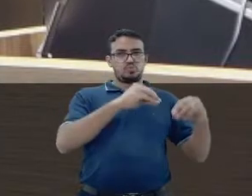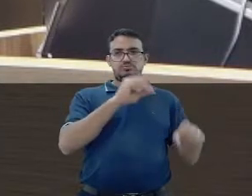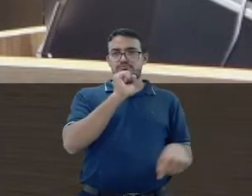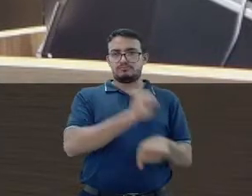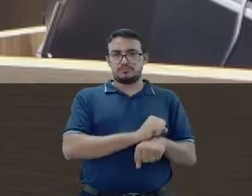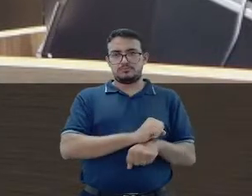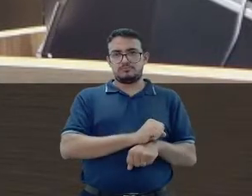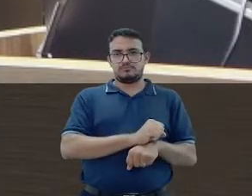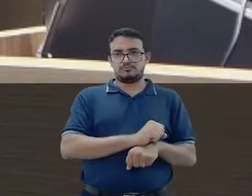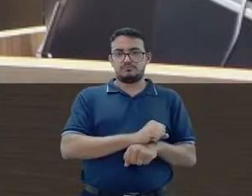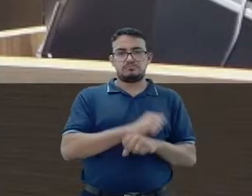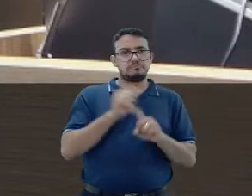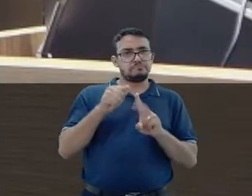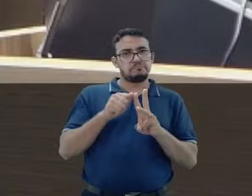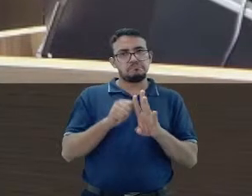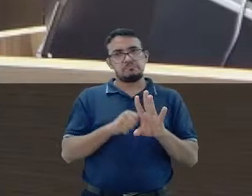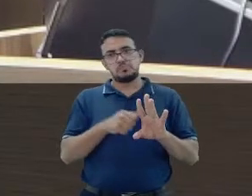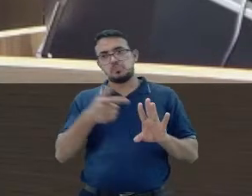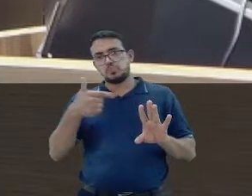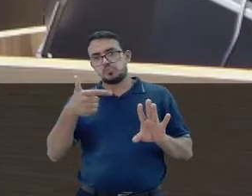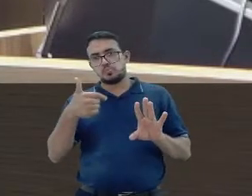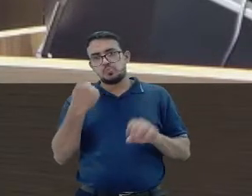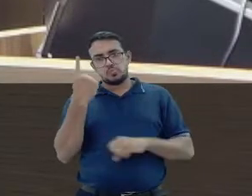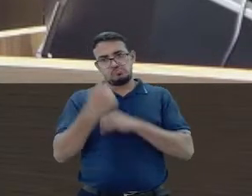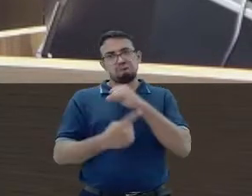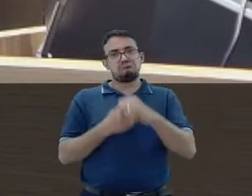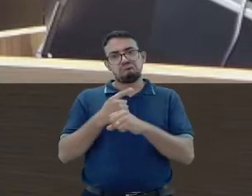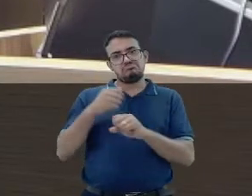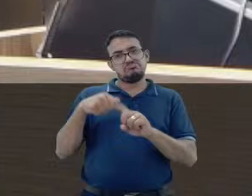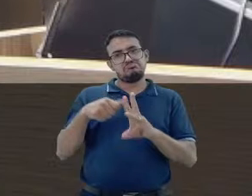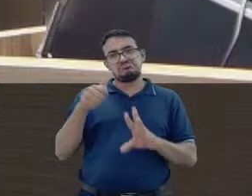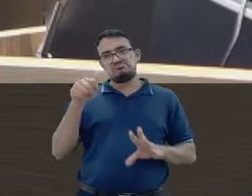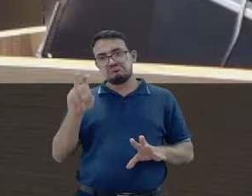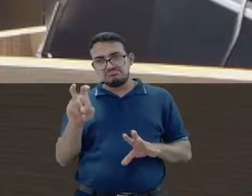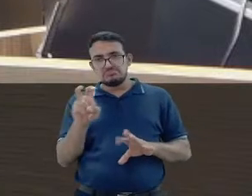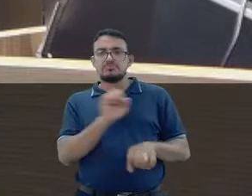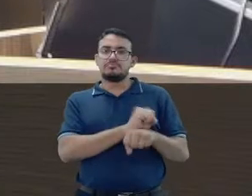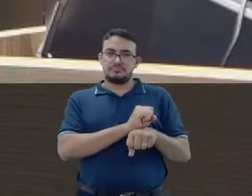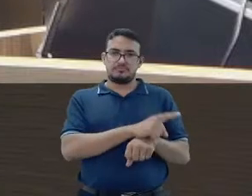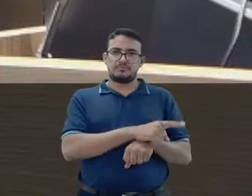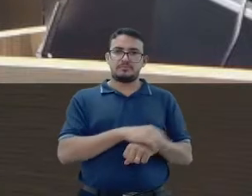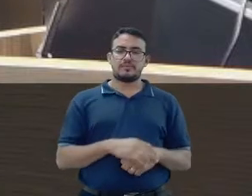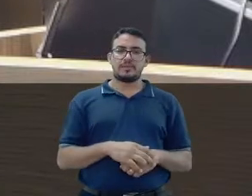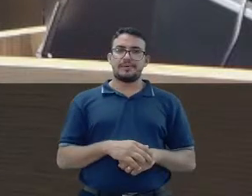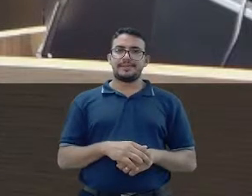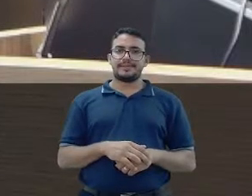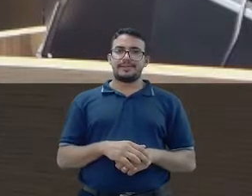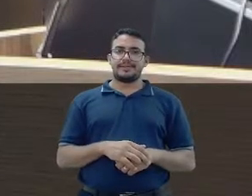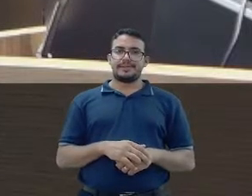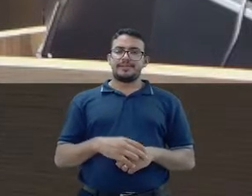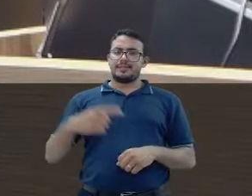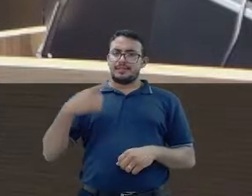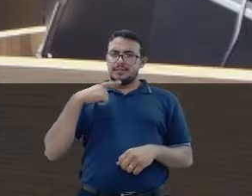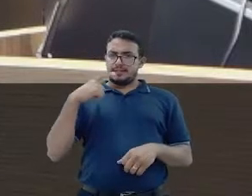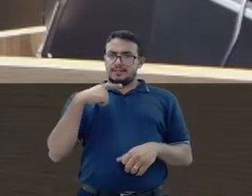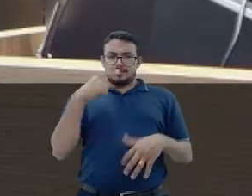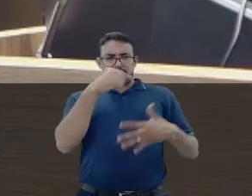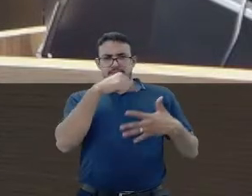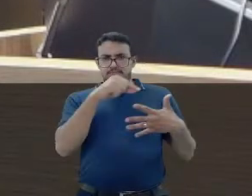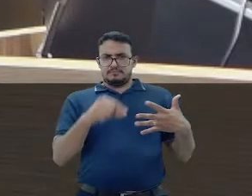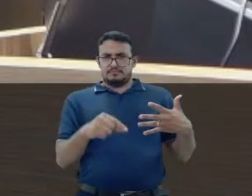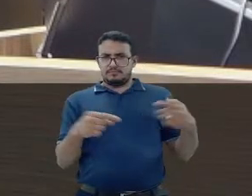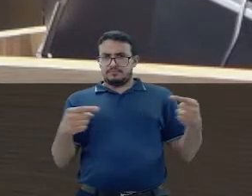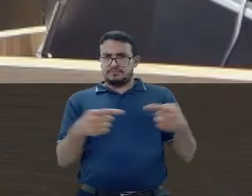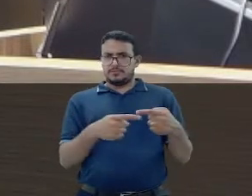12 a 15 meses. Fecha aspas. Dessa forma, não estão presentes os elementos que caracterizam o contrato